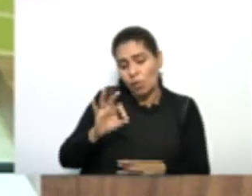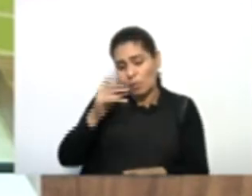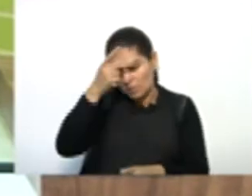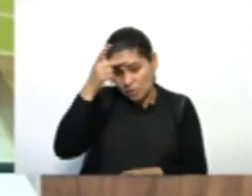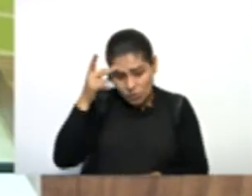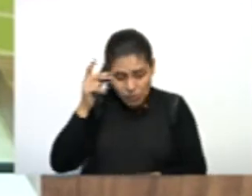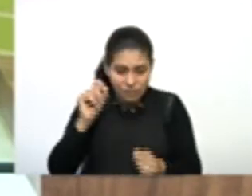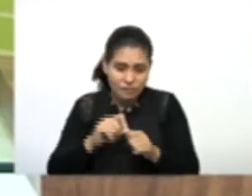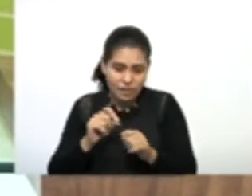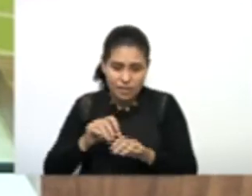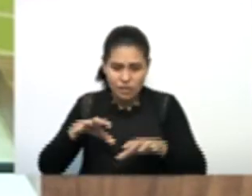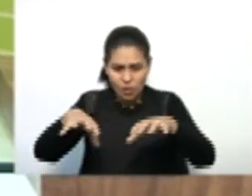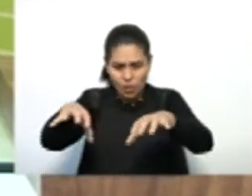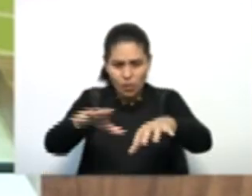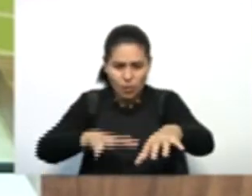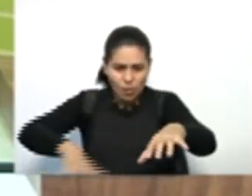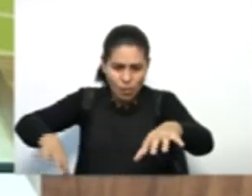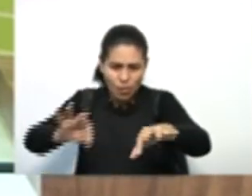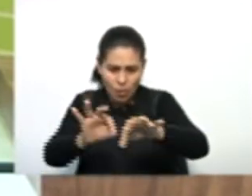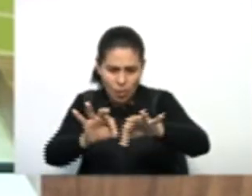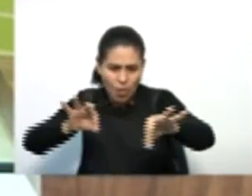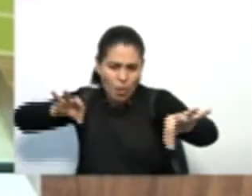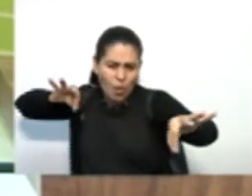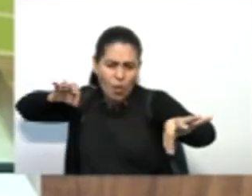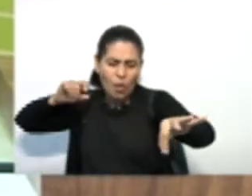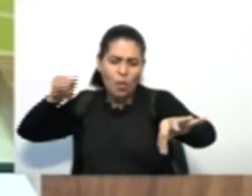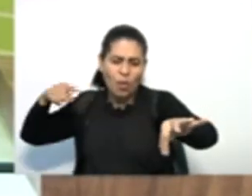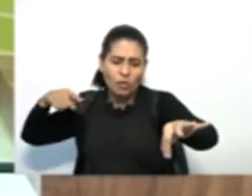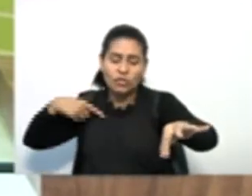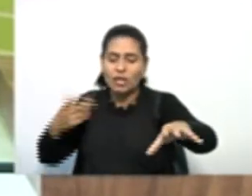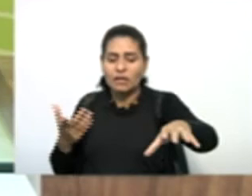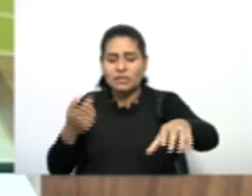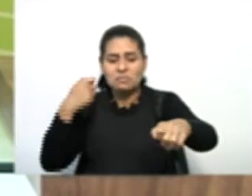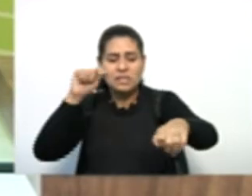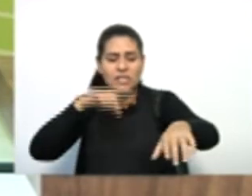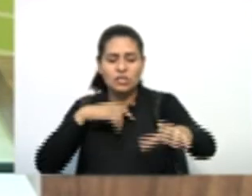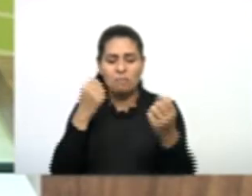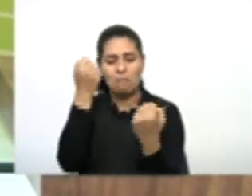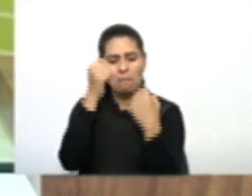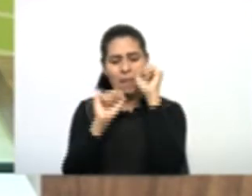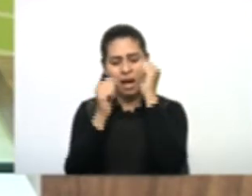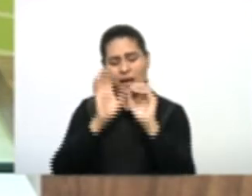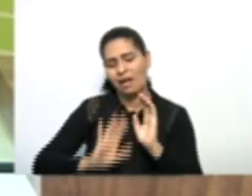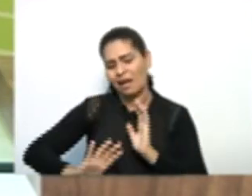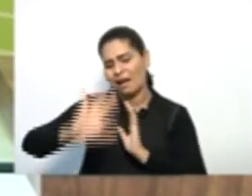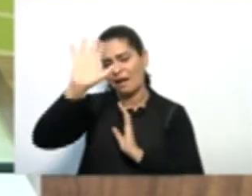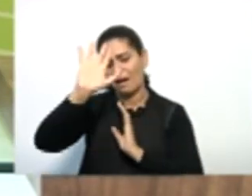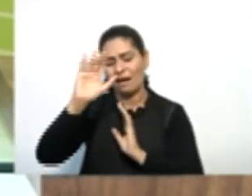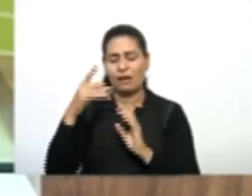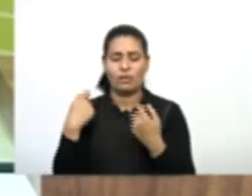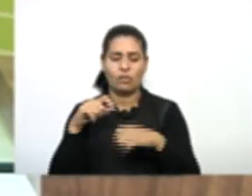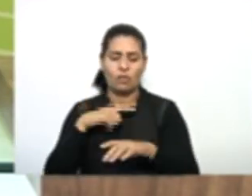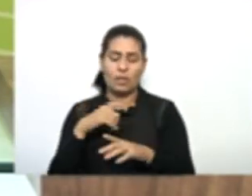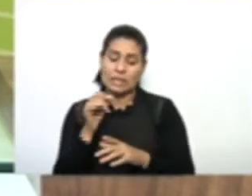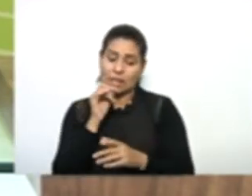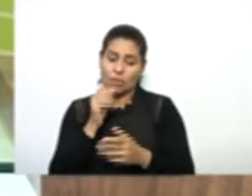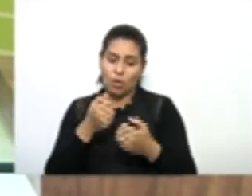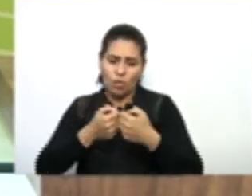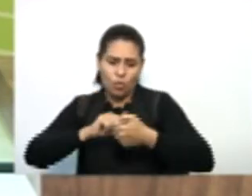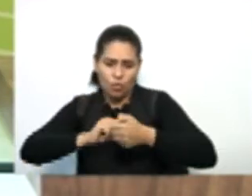produtor isolado lá na sua linha, às vezes, você precisa de um equipamento que muitas vezes é caro, como no caso de uma